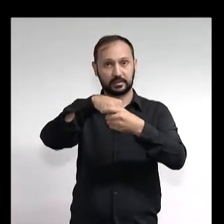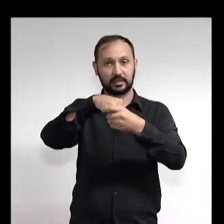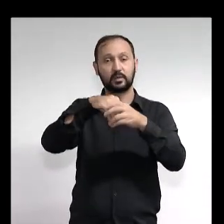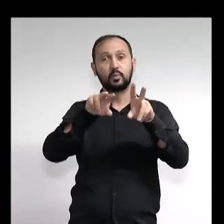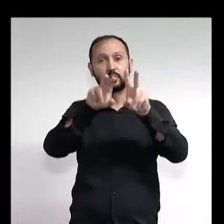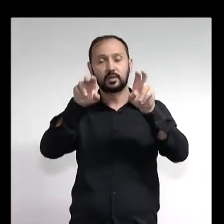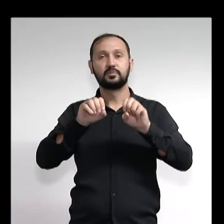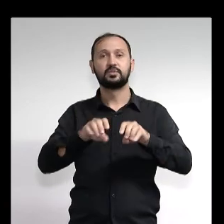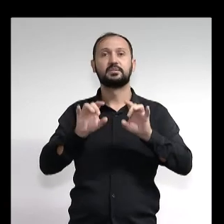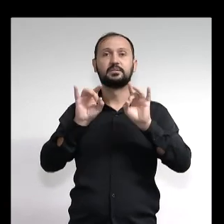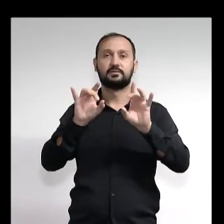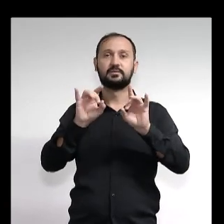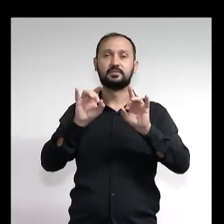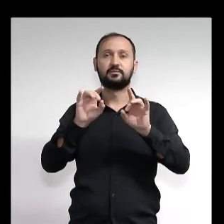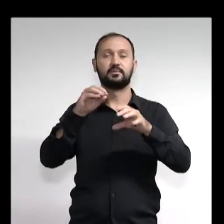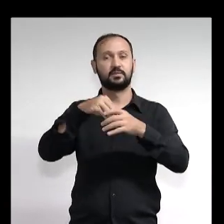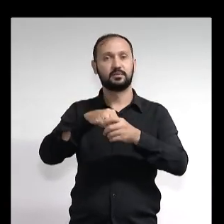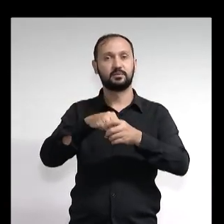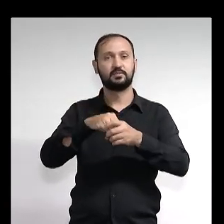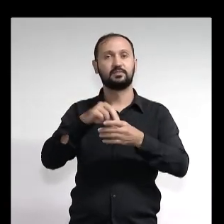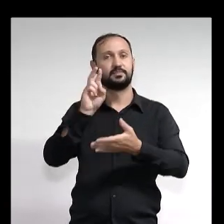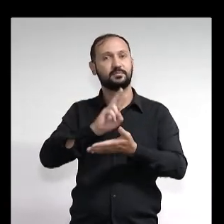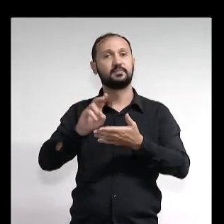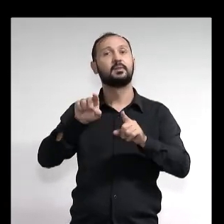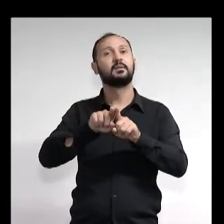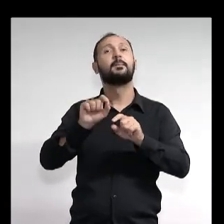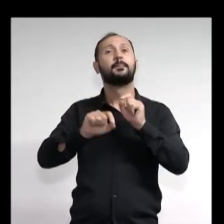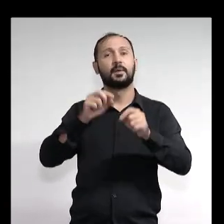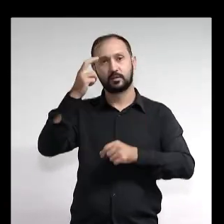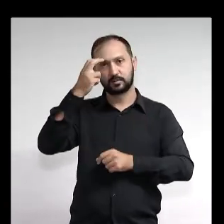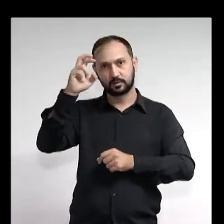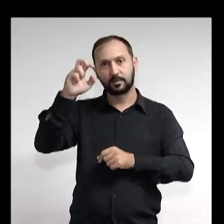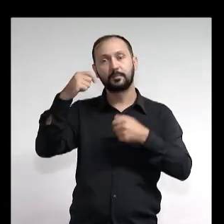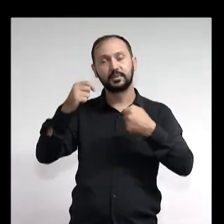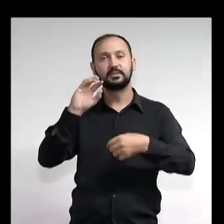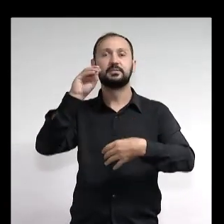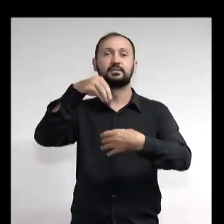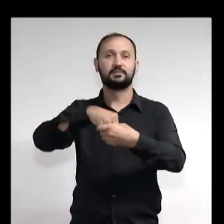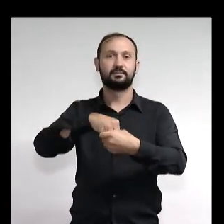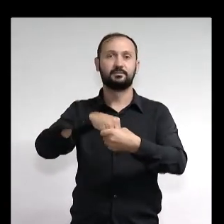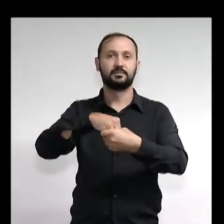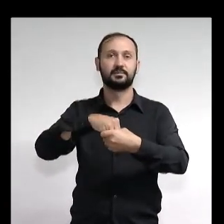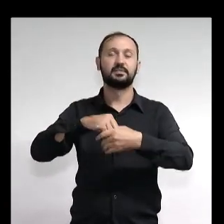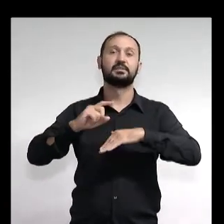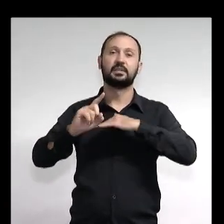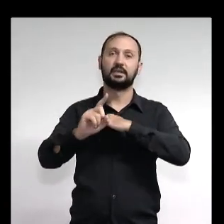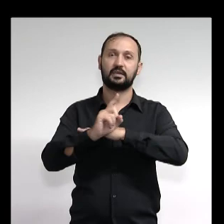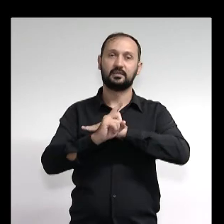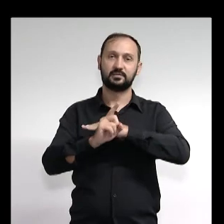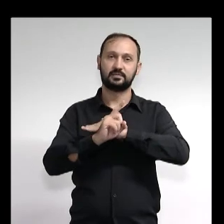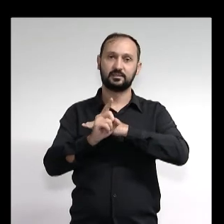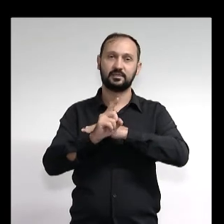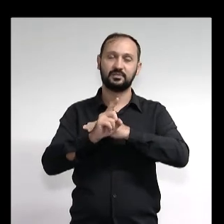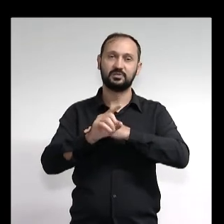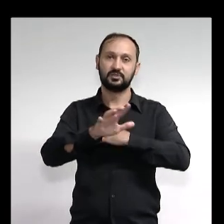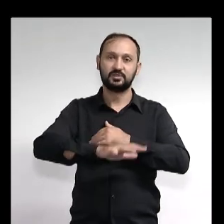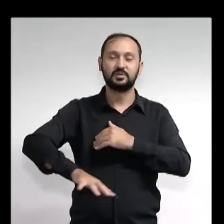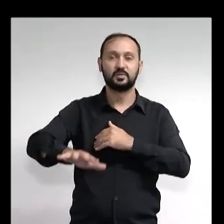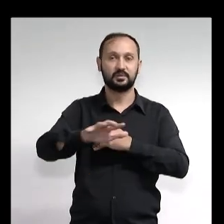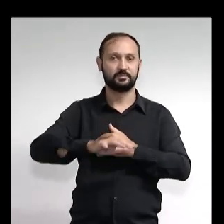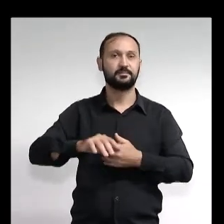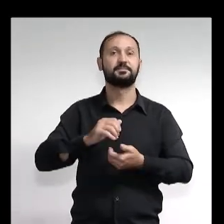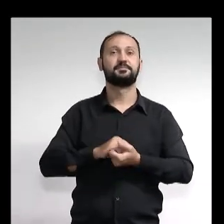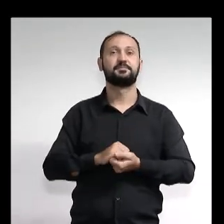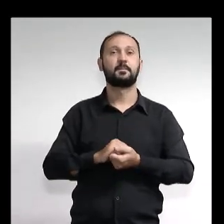inclusão nas universidades. E a gente tem que pensar que também o estudante com altas habilidades precisa ser atendido